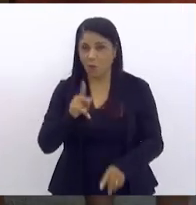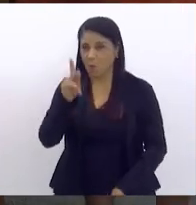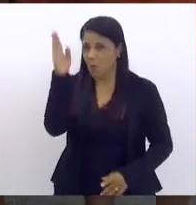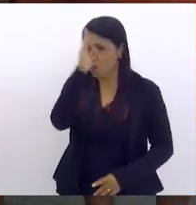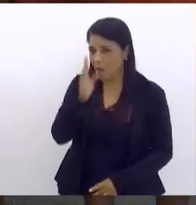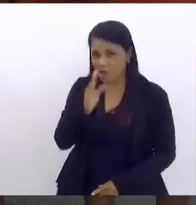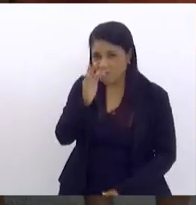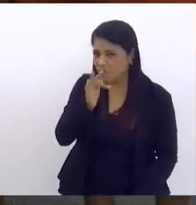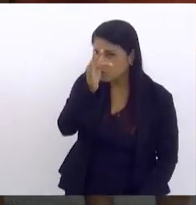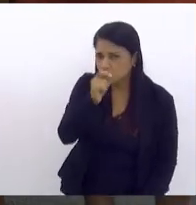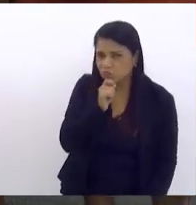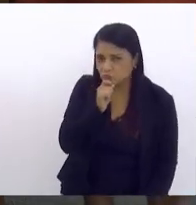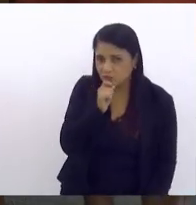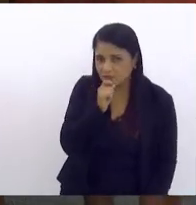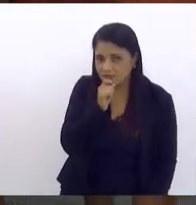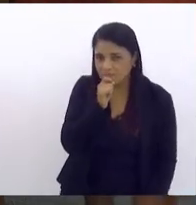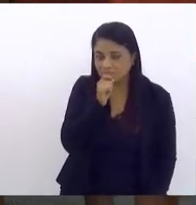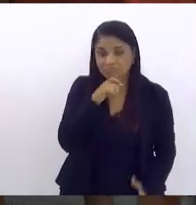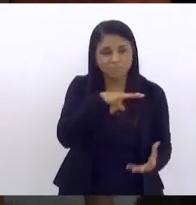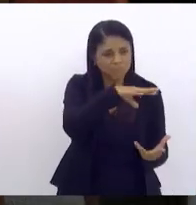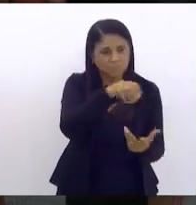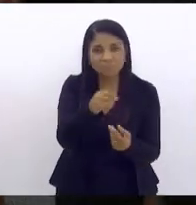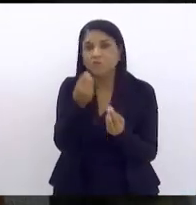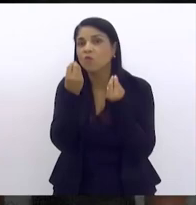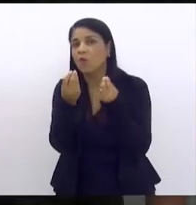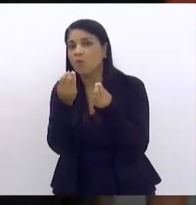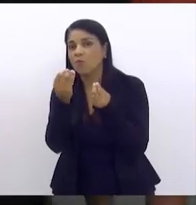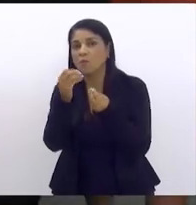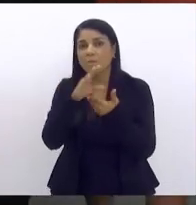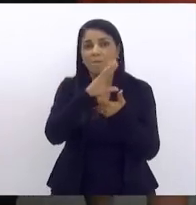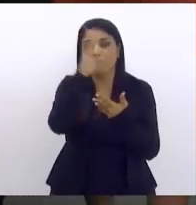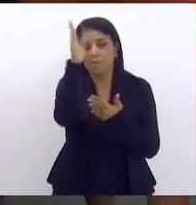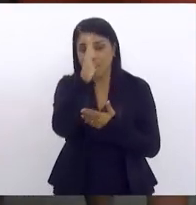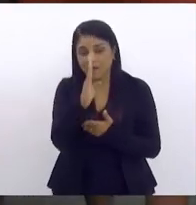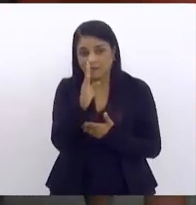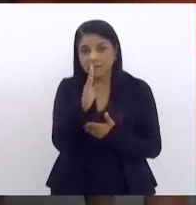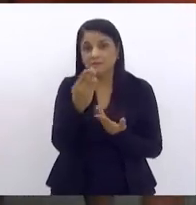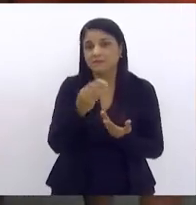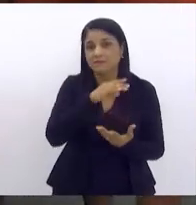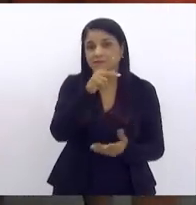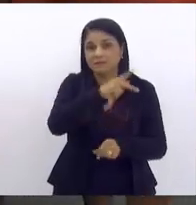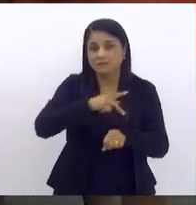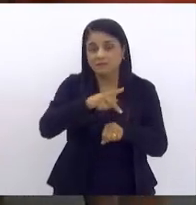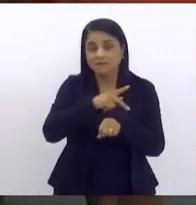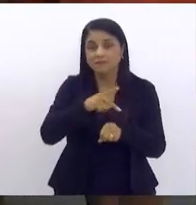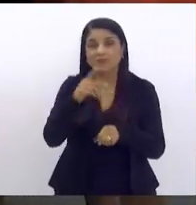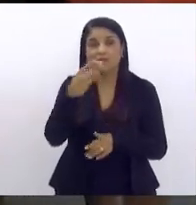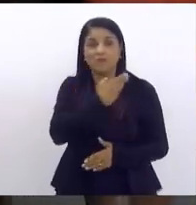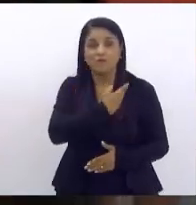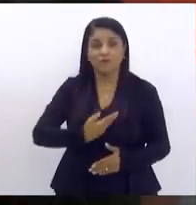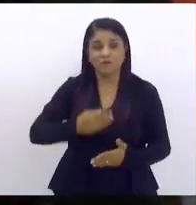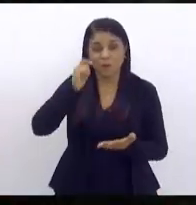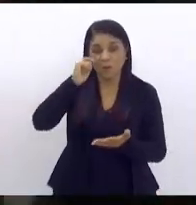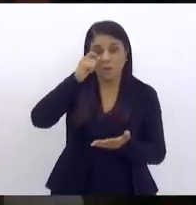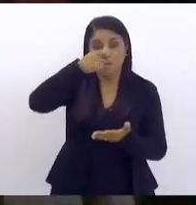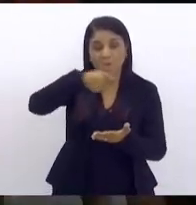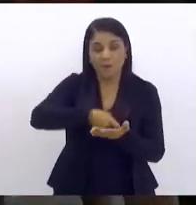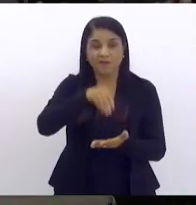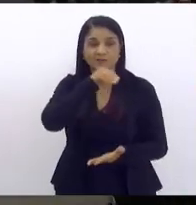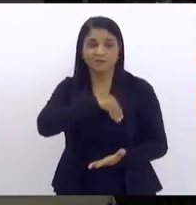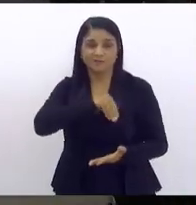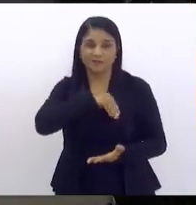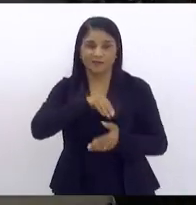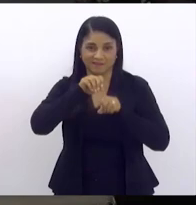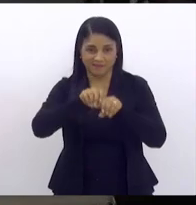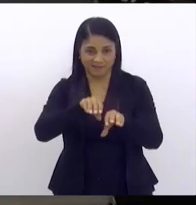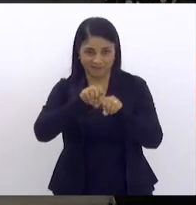sem futuro não é uma nação. Governador, pague o piso da educação. A gente fez uma